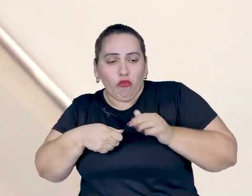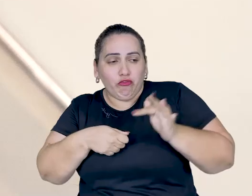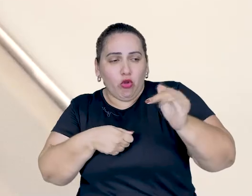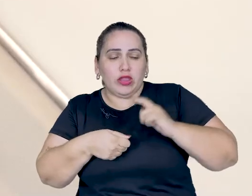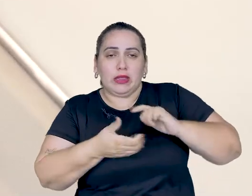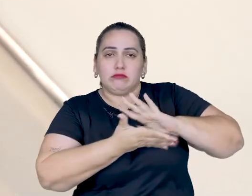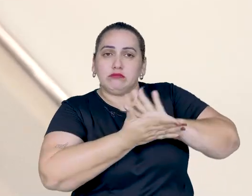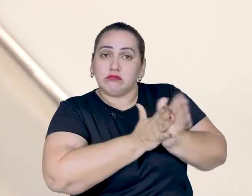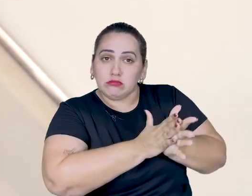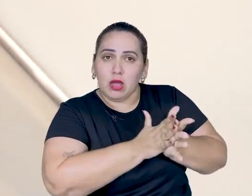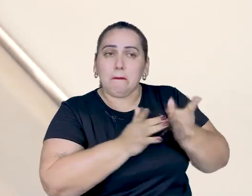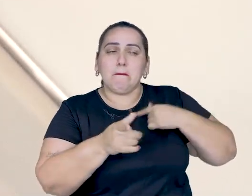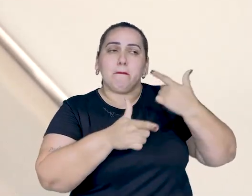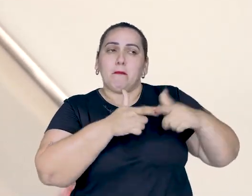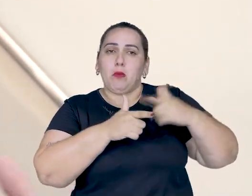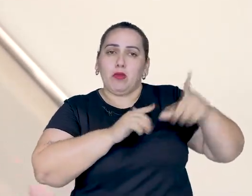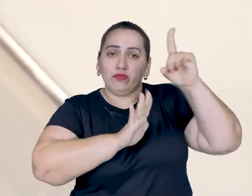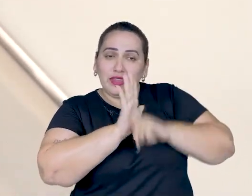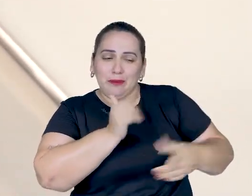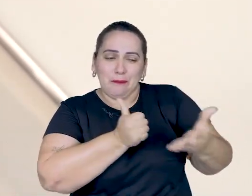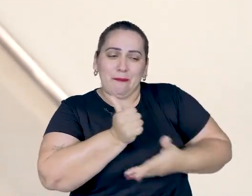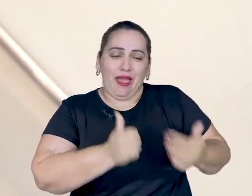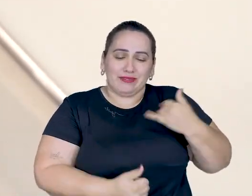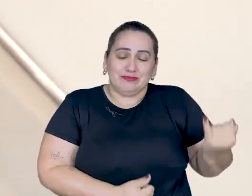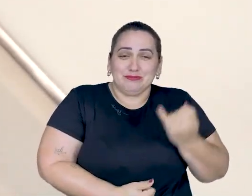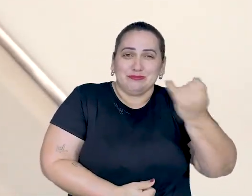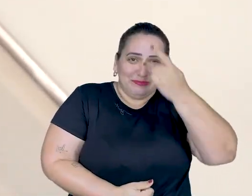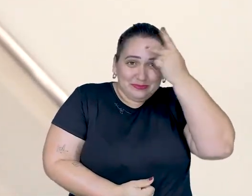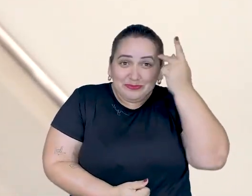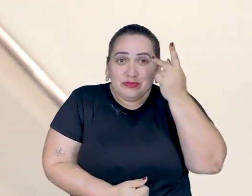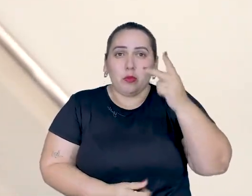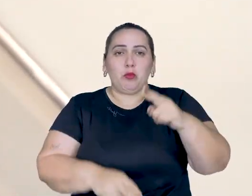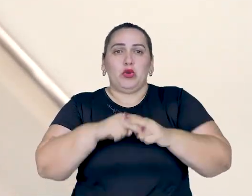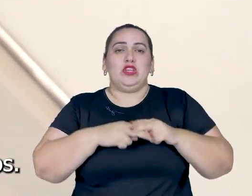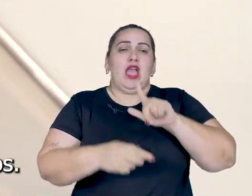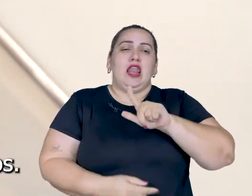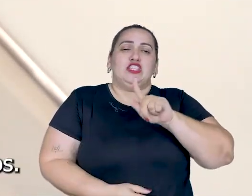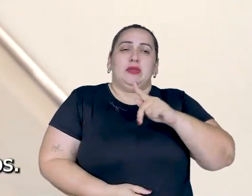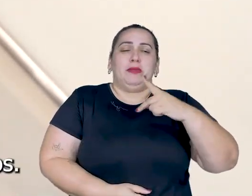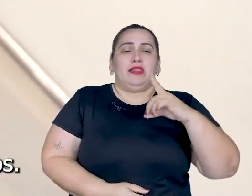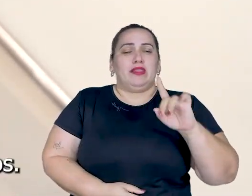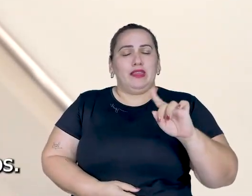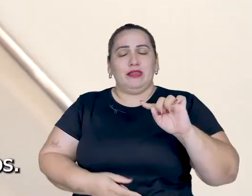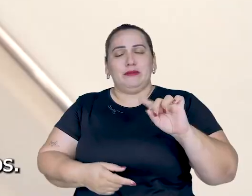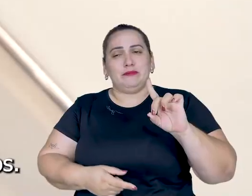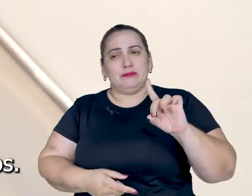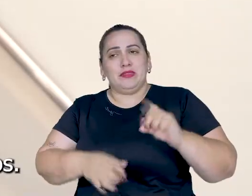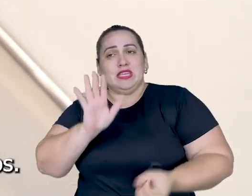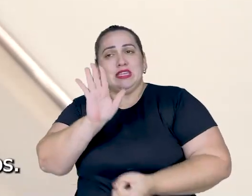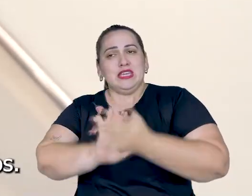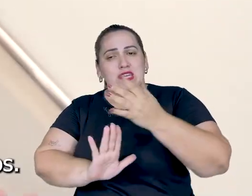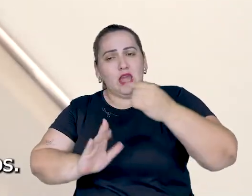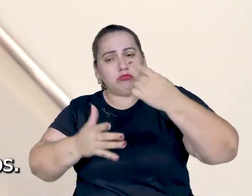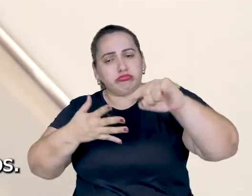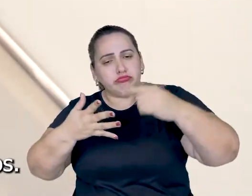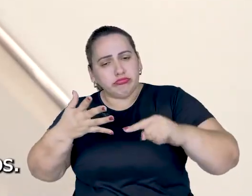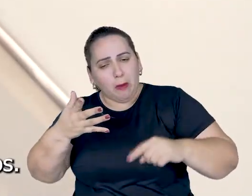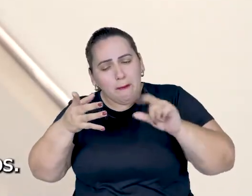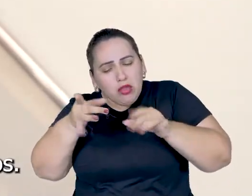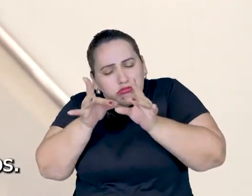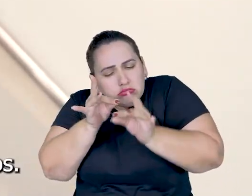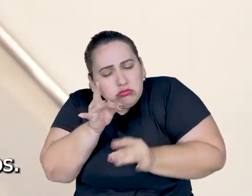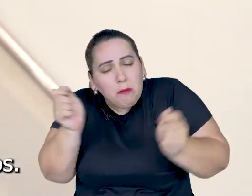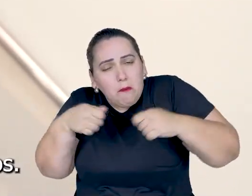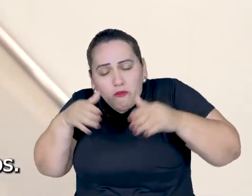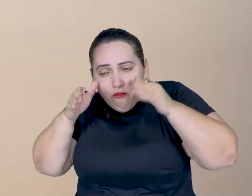gerar discriminação, pode gerar um risco para direitos fundamentais dos titulares. Então, a LGPD cria